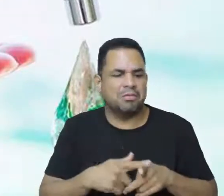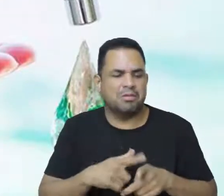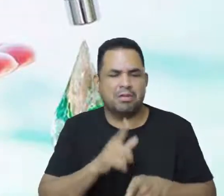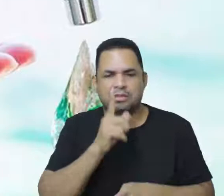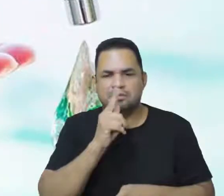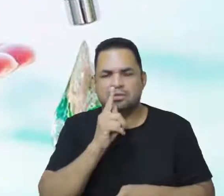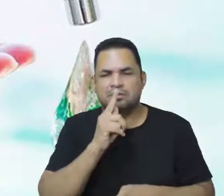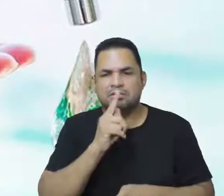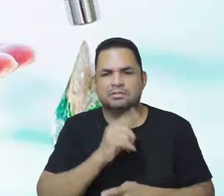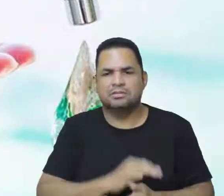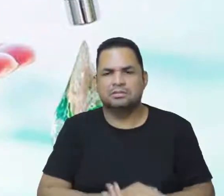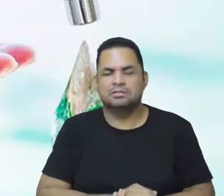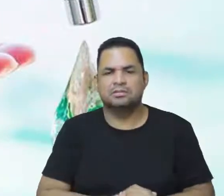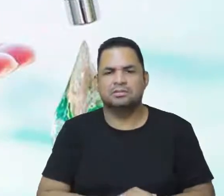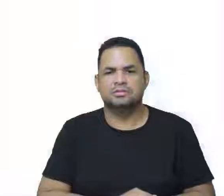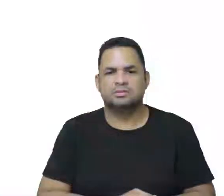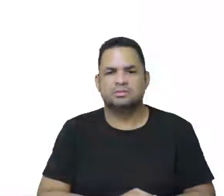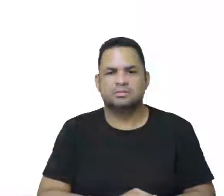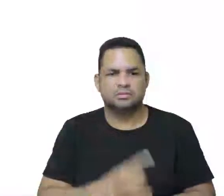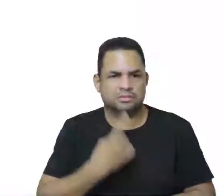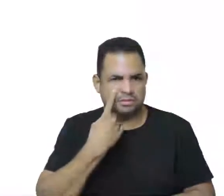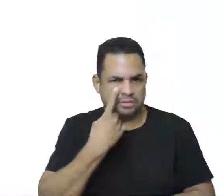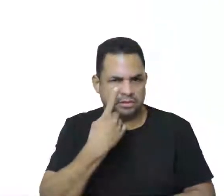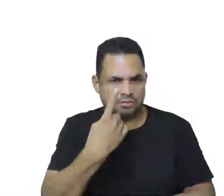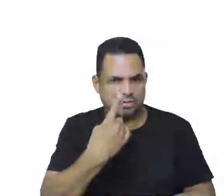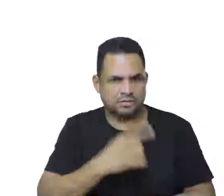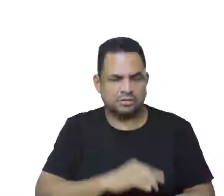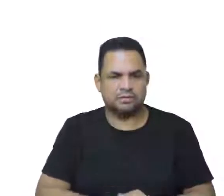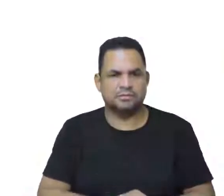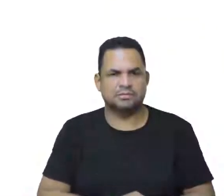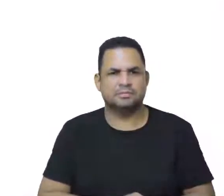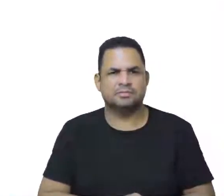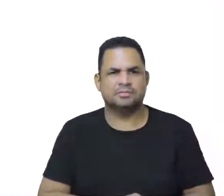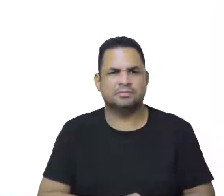hídrica. Observe essa imagem aí.